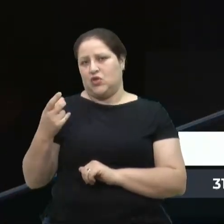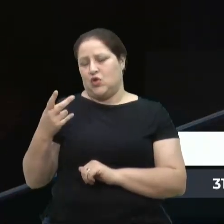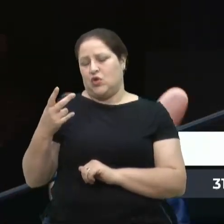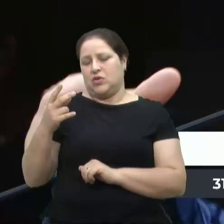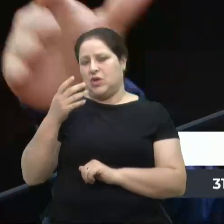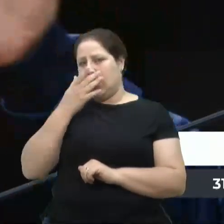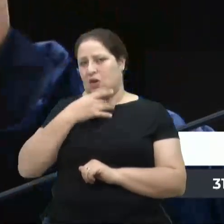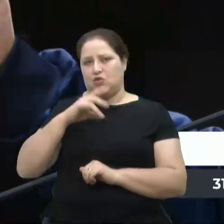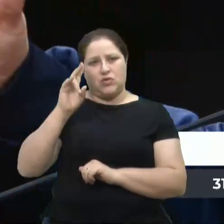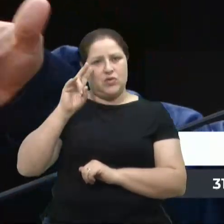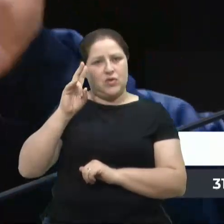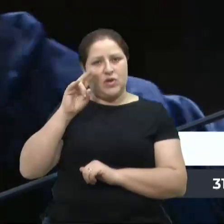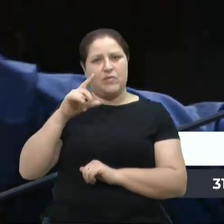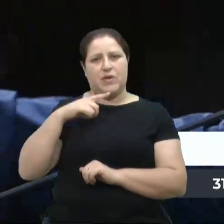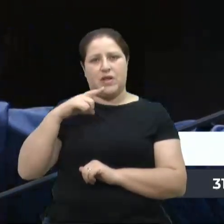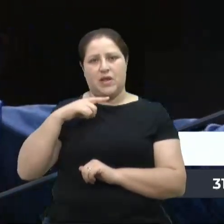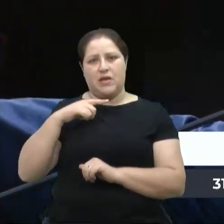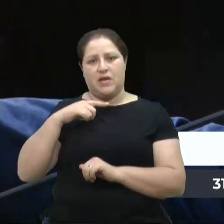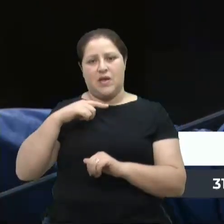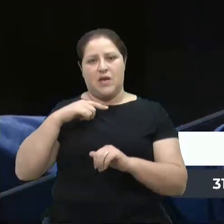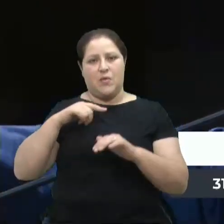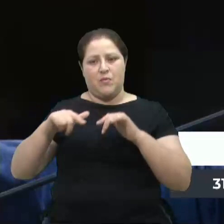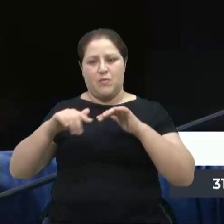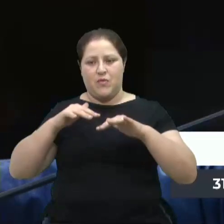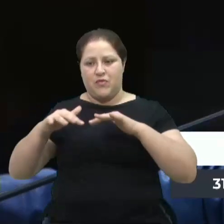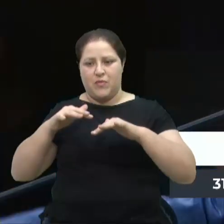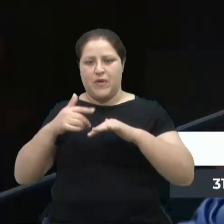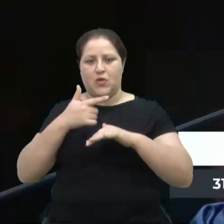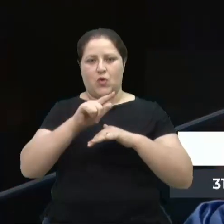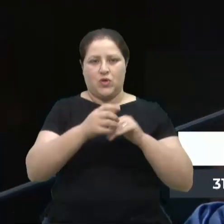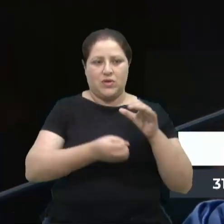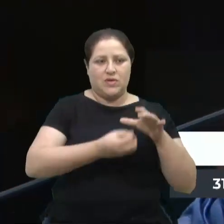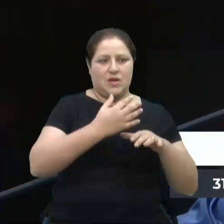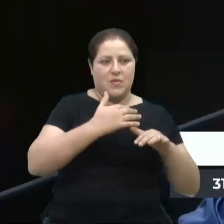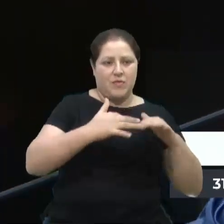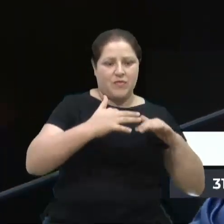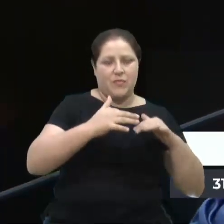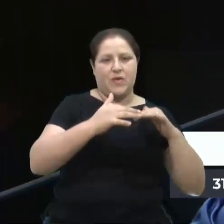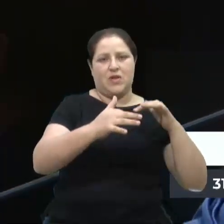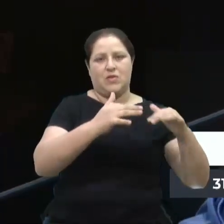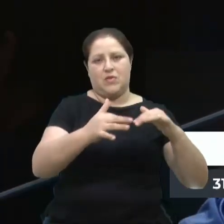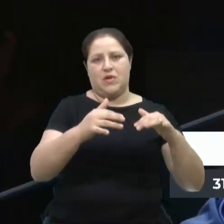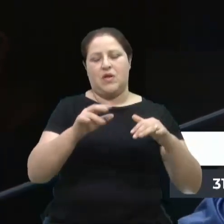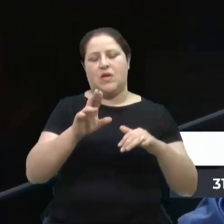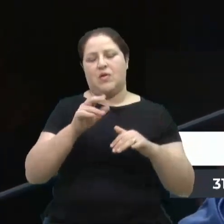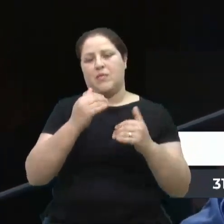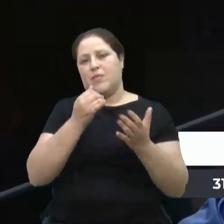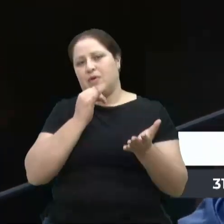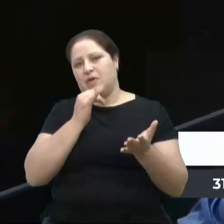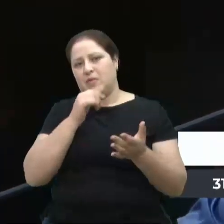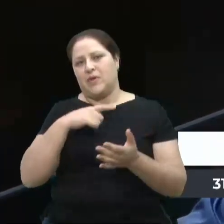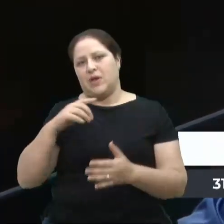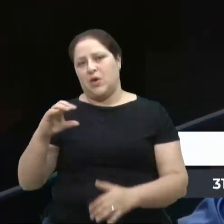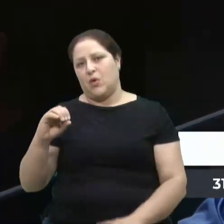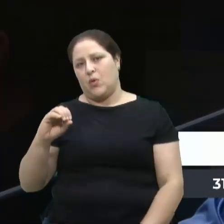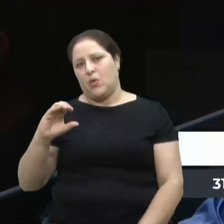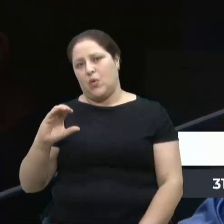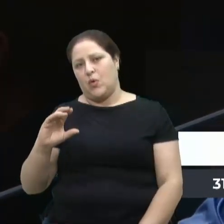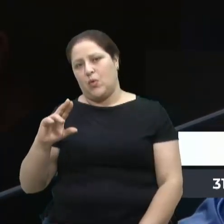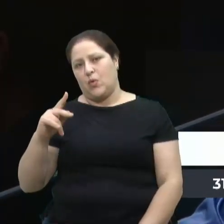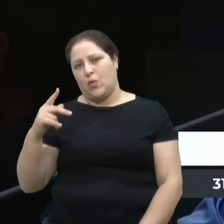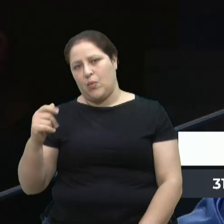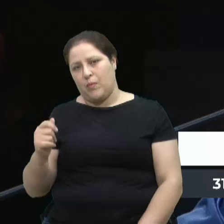mas desencadeou outros movimentos, desencadearam. Por exemplo, Ocupa nas escolas, que ela foi uma das